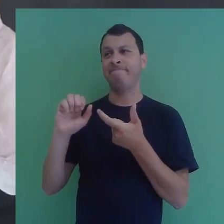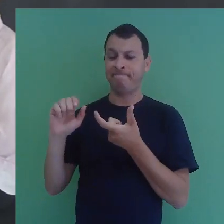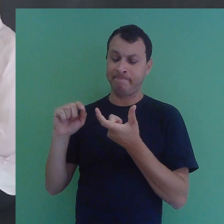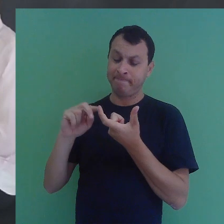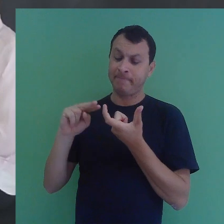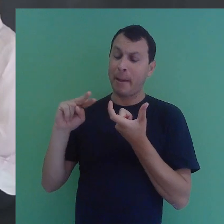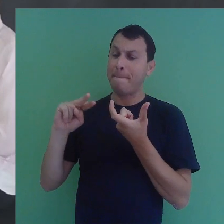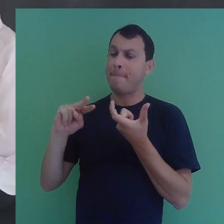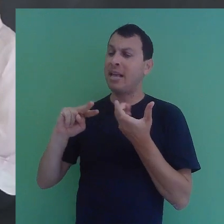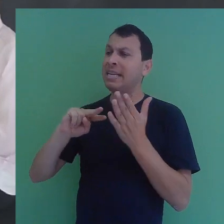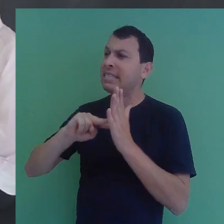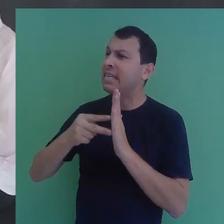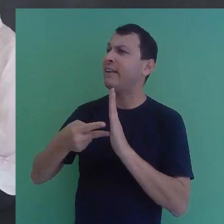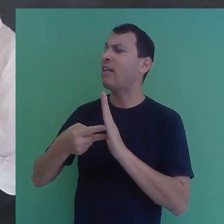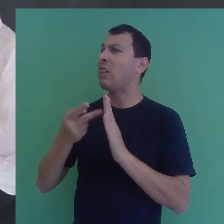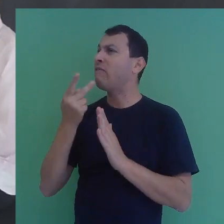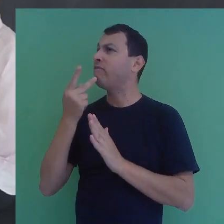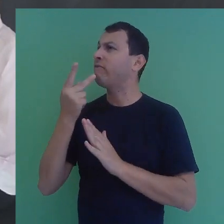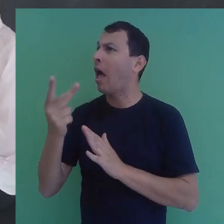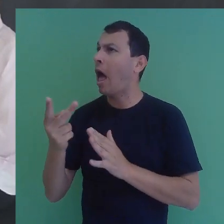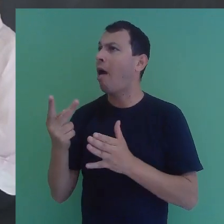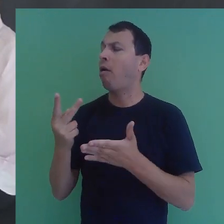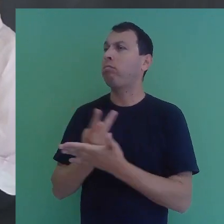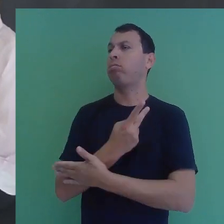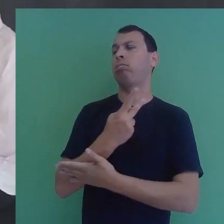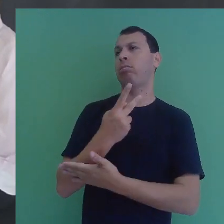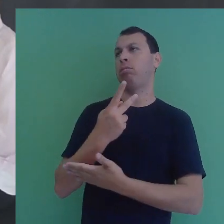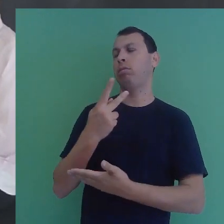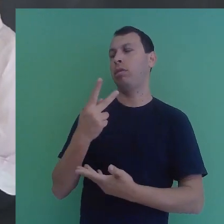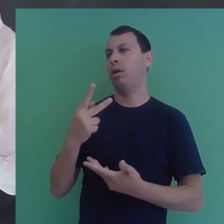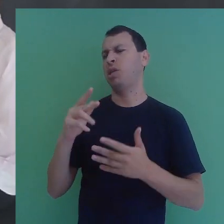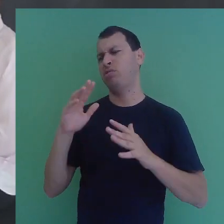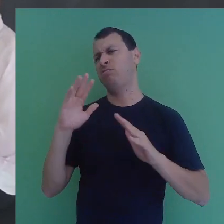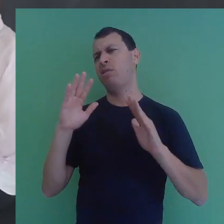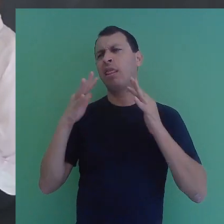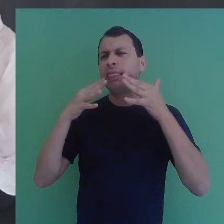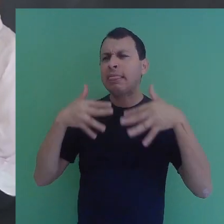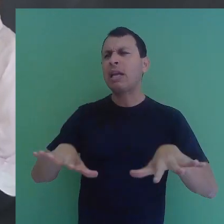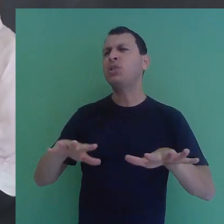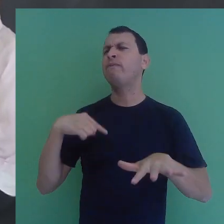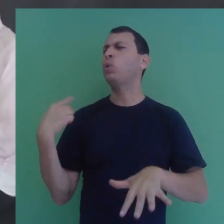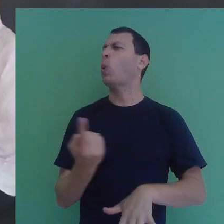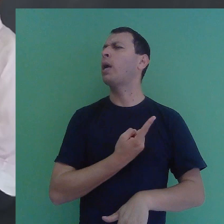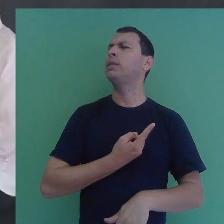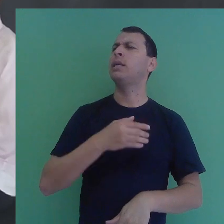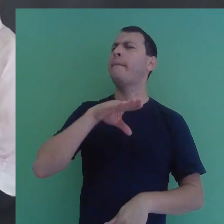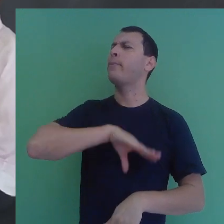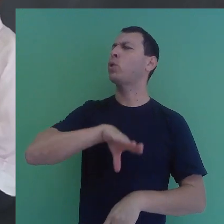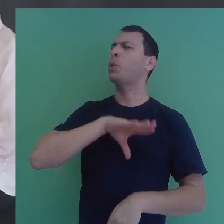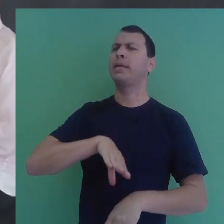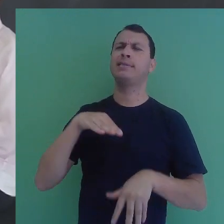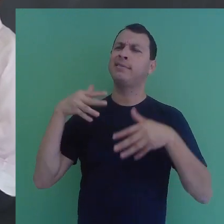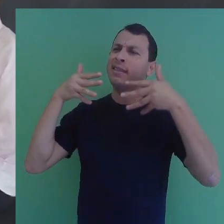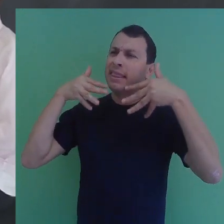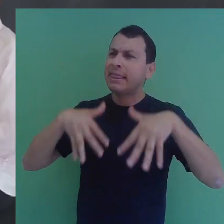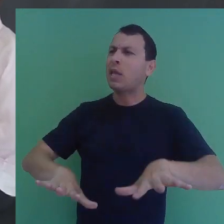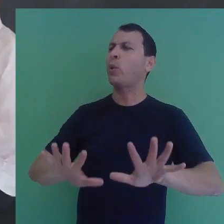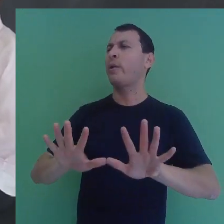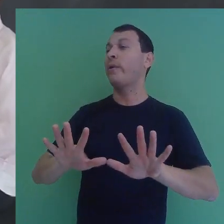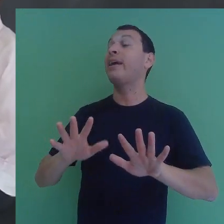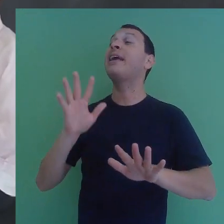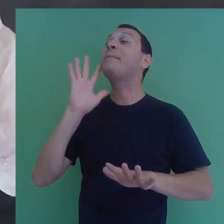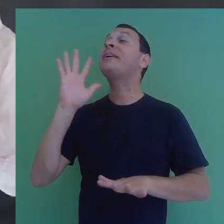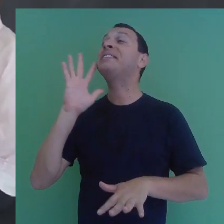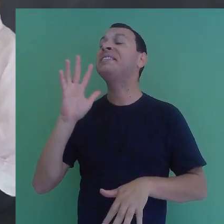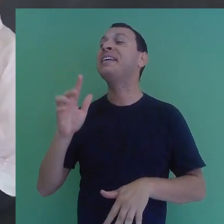este e às vezes o significado é outro. Né? Já acontece conosco, nós somos falantes nativos do português. Imagine com um